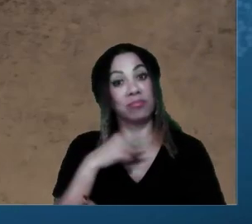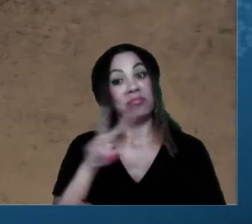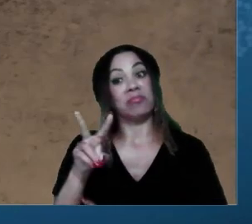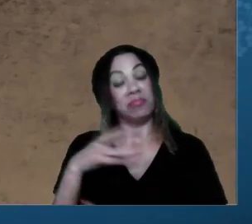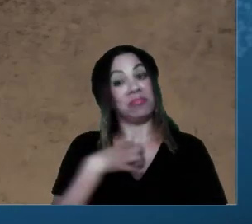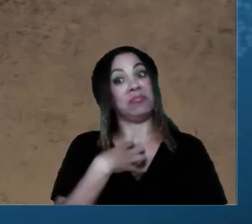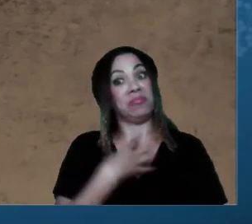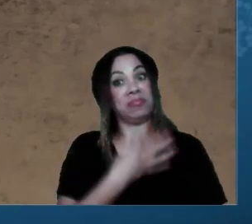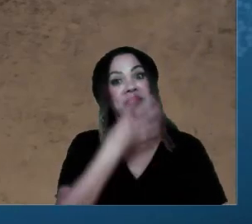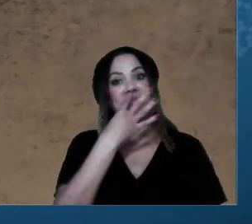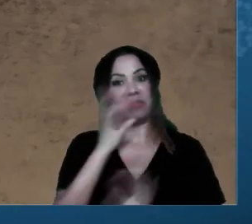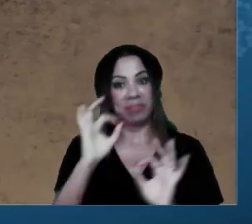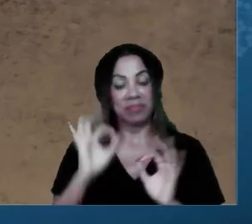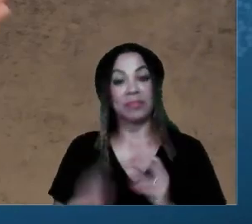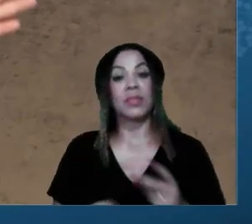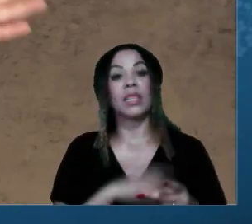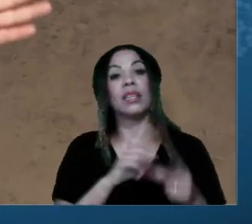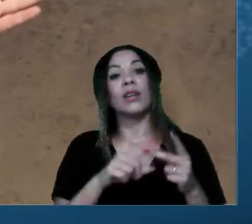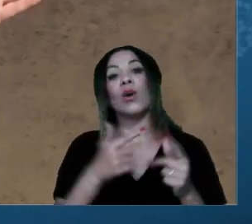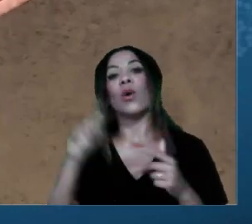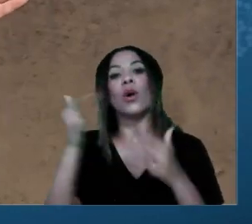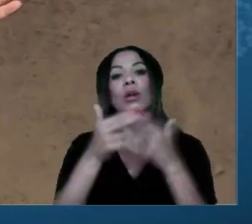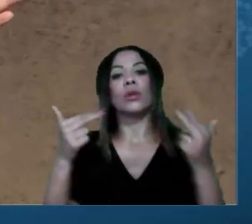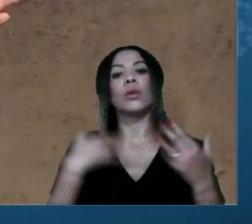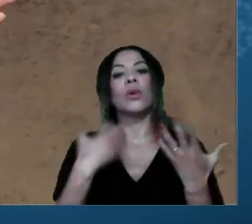E a outra coisa, eu queria até...